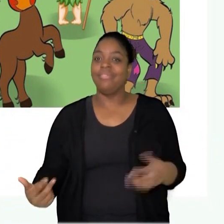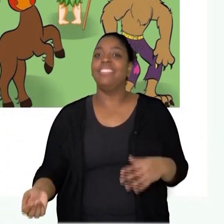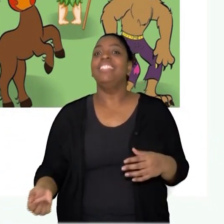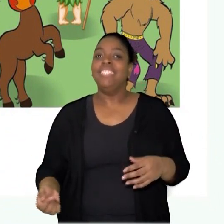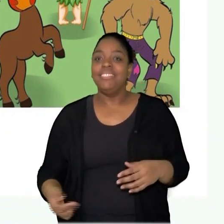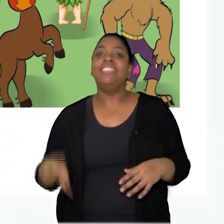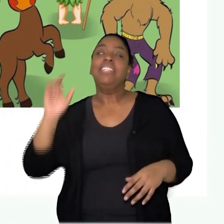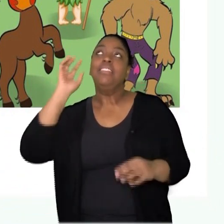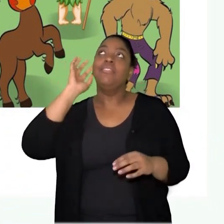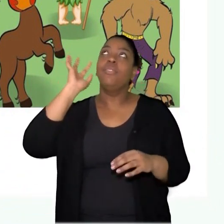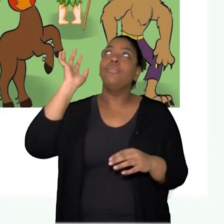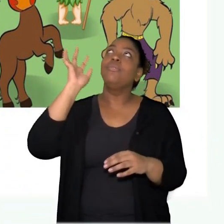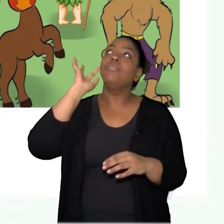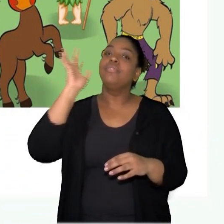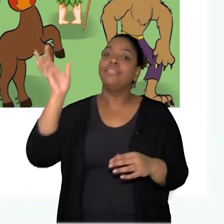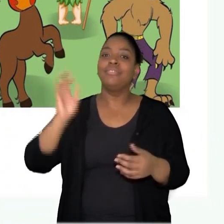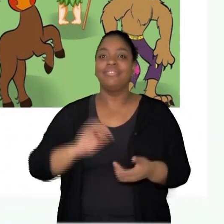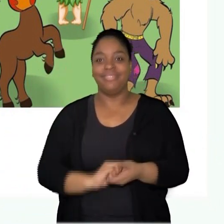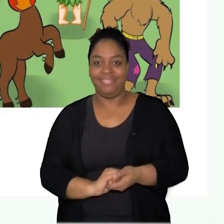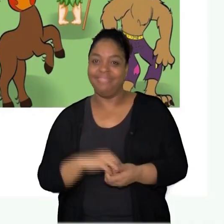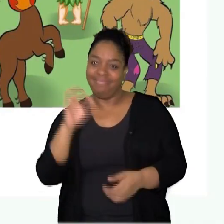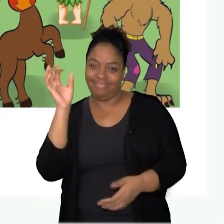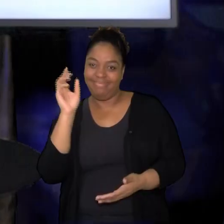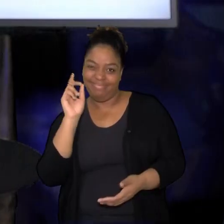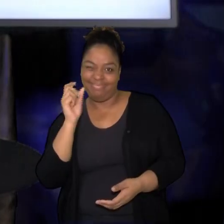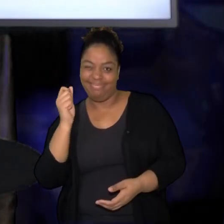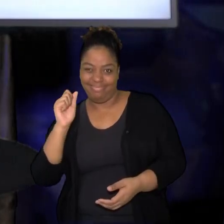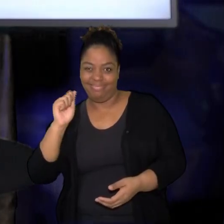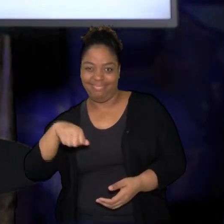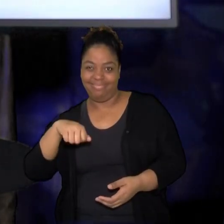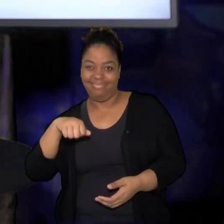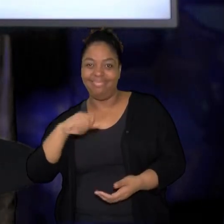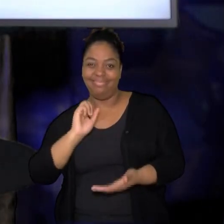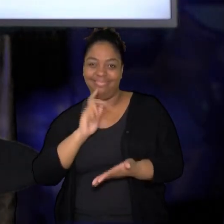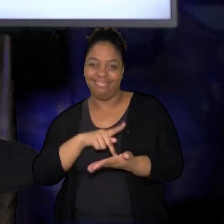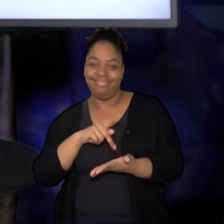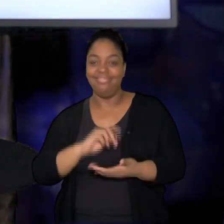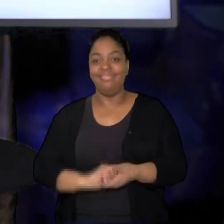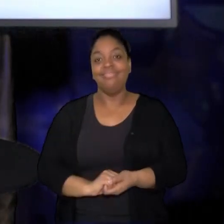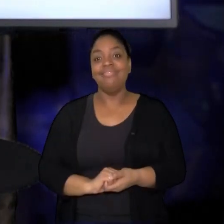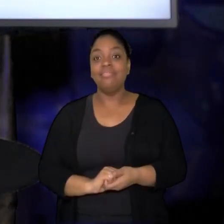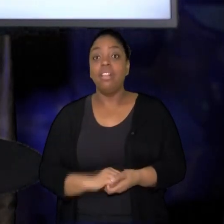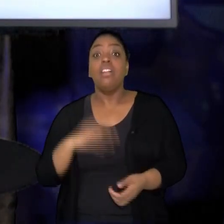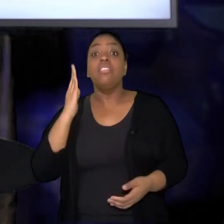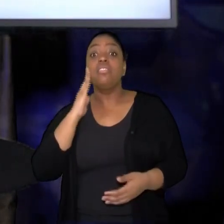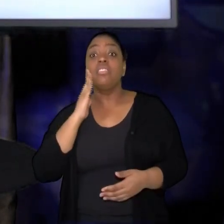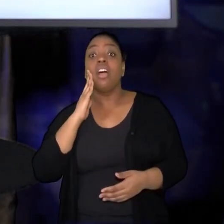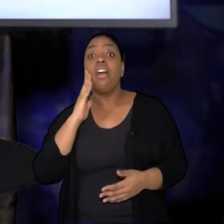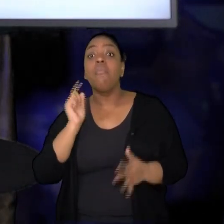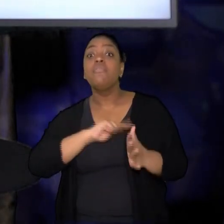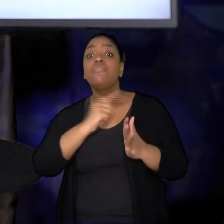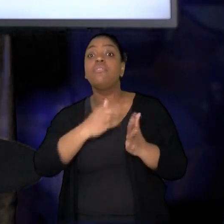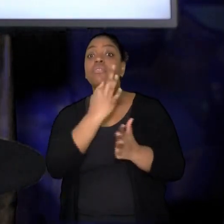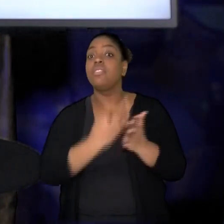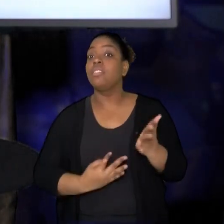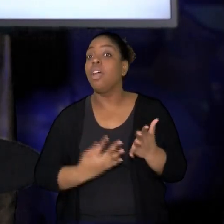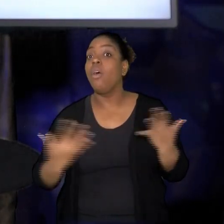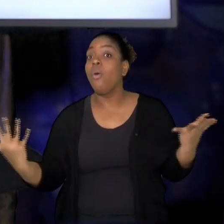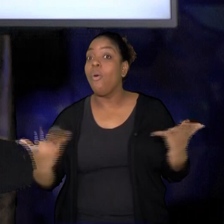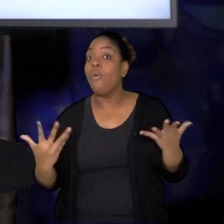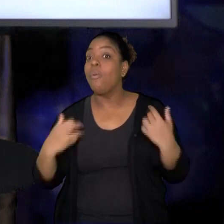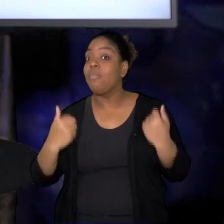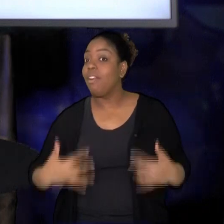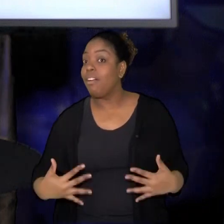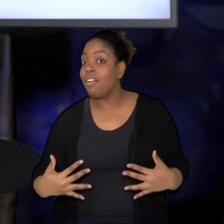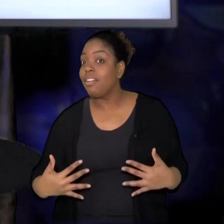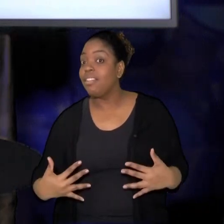nossa imaginação, não é mesmo? Já sabe de qual gênero textual nós estamos